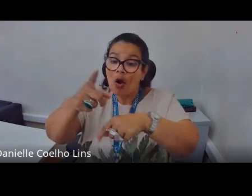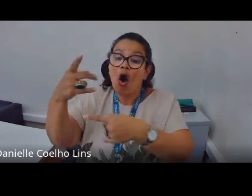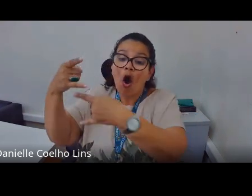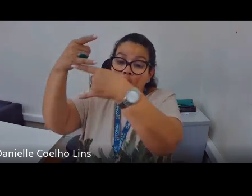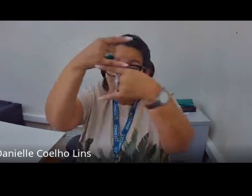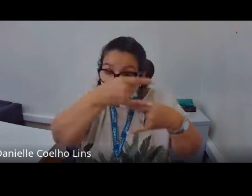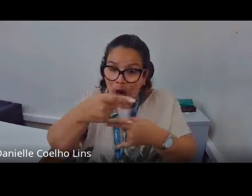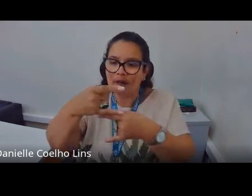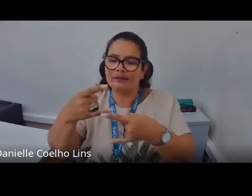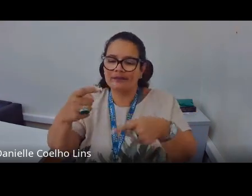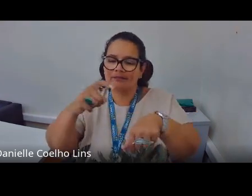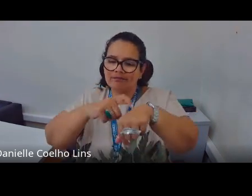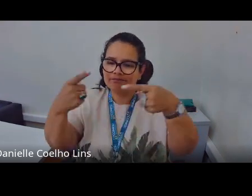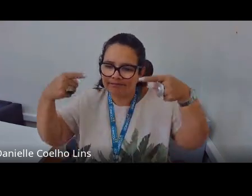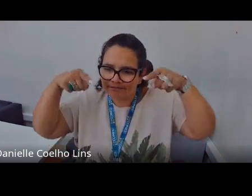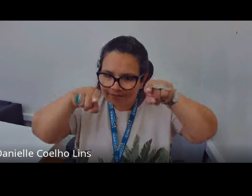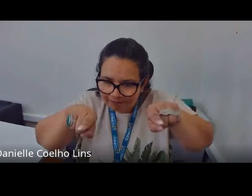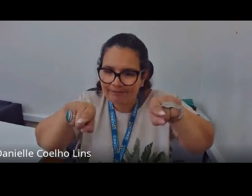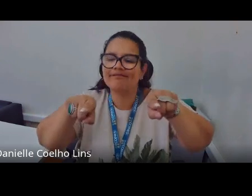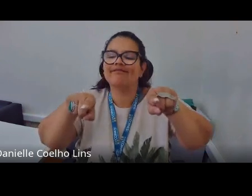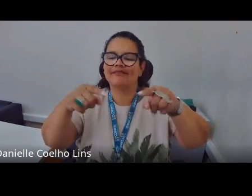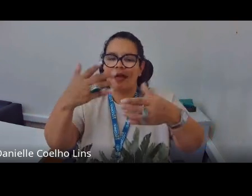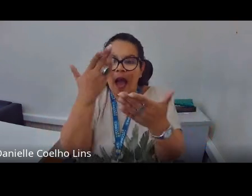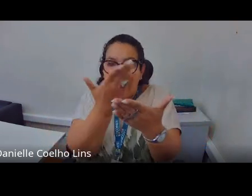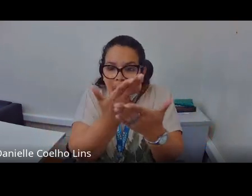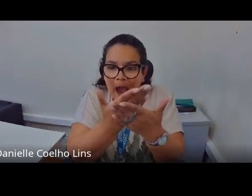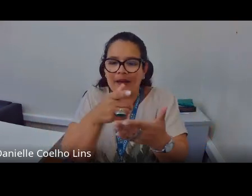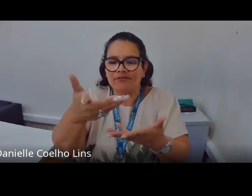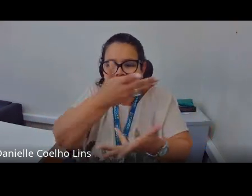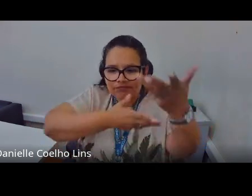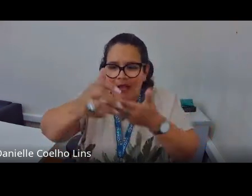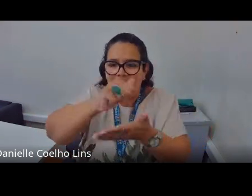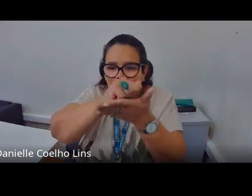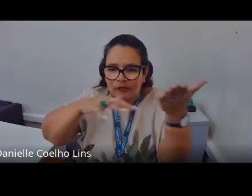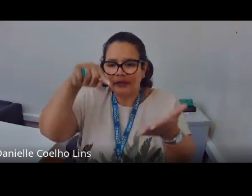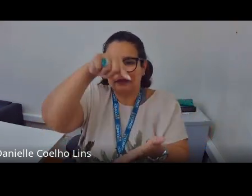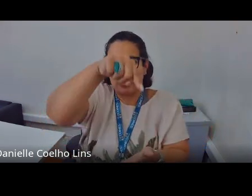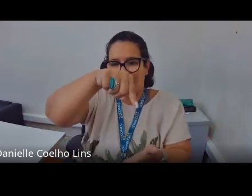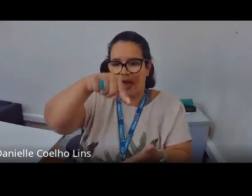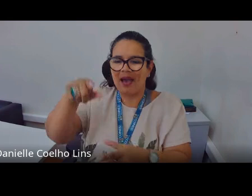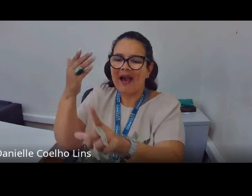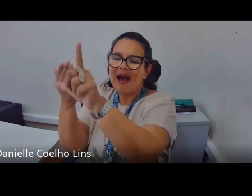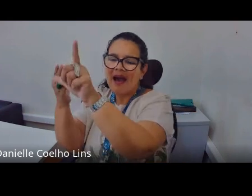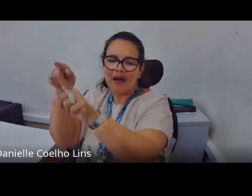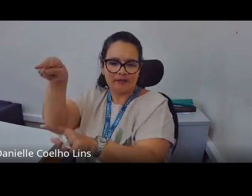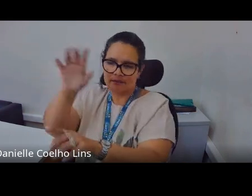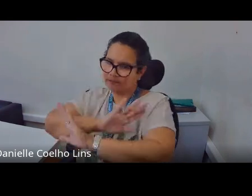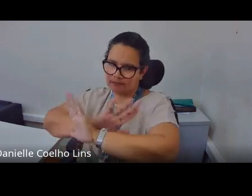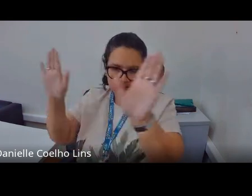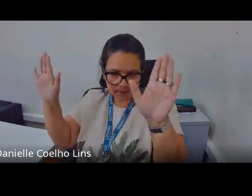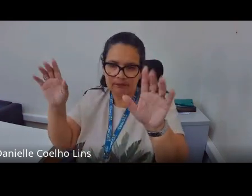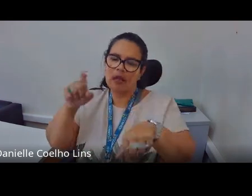é colocado na plataforma, vai ser de forma simultânea, a aula, junto com o professor, fazendo as